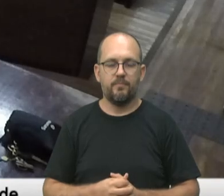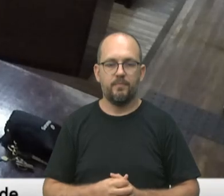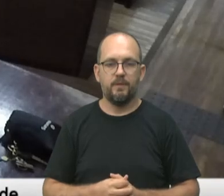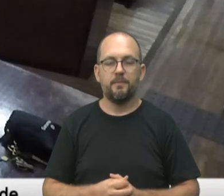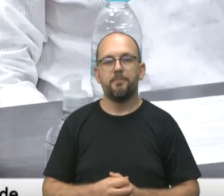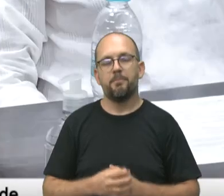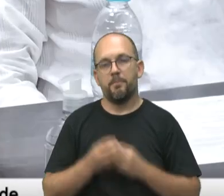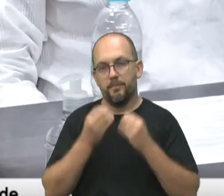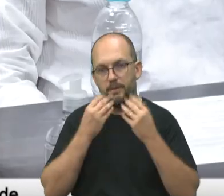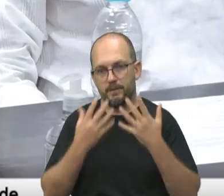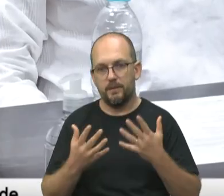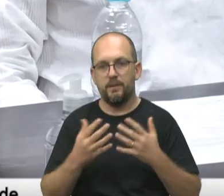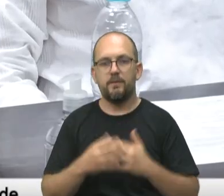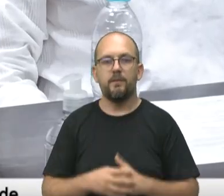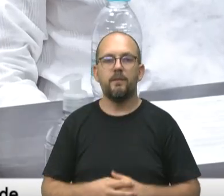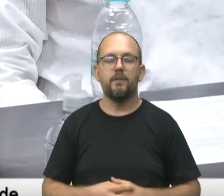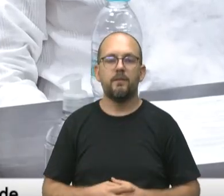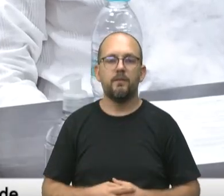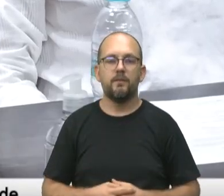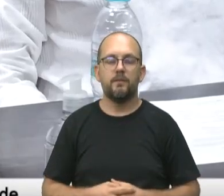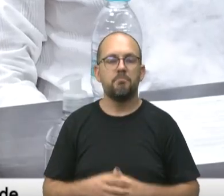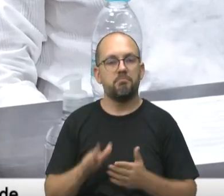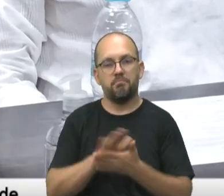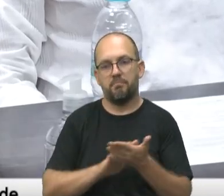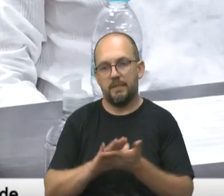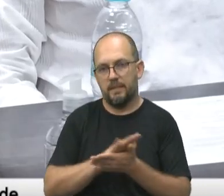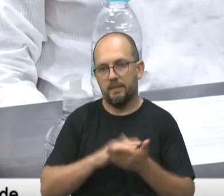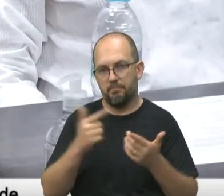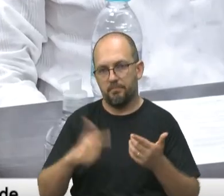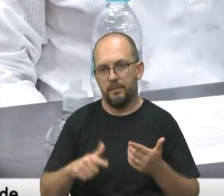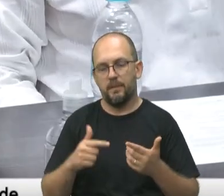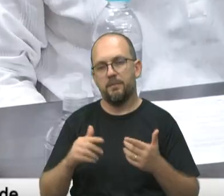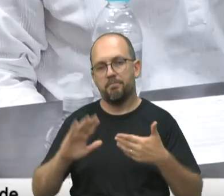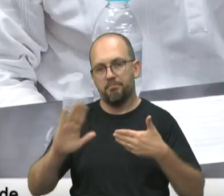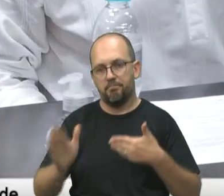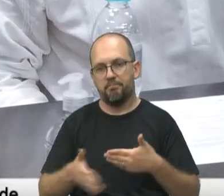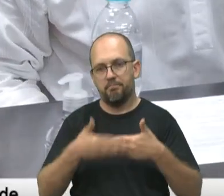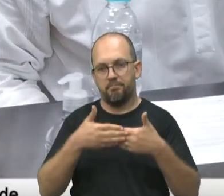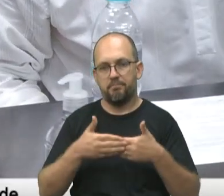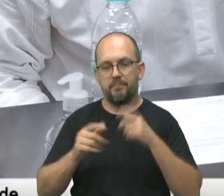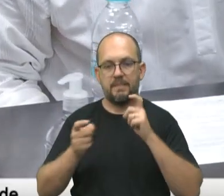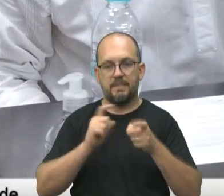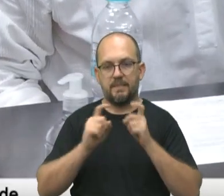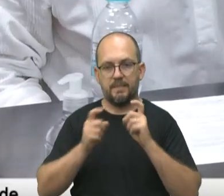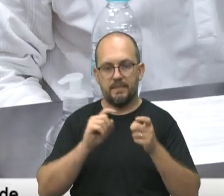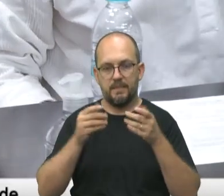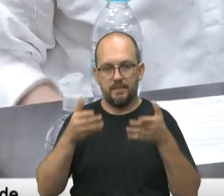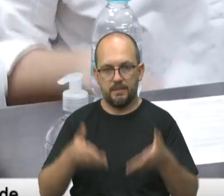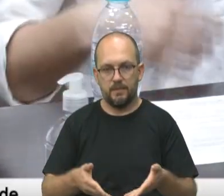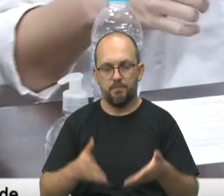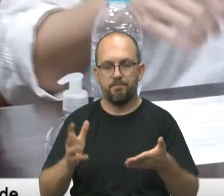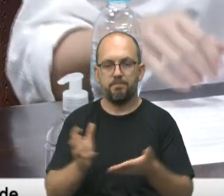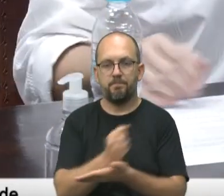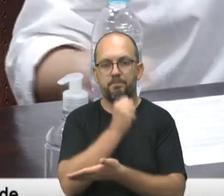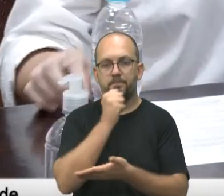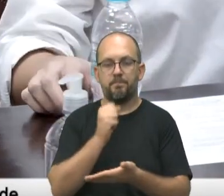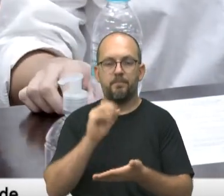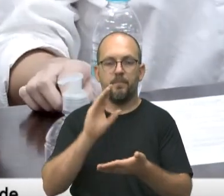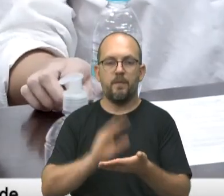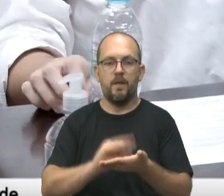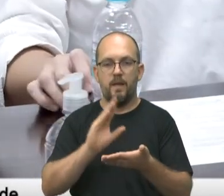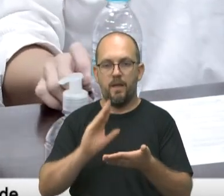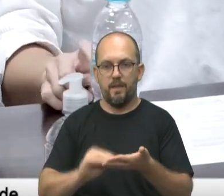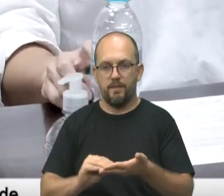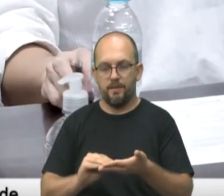Muito bem. Nada mais havendo, dou por encerrada a presente audiência, determino a juntada da